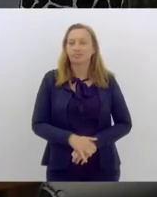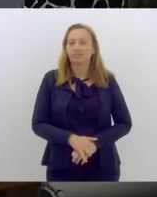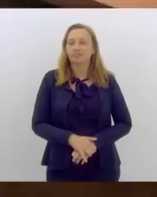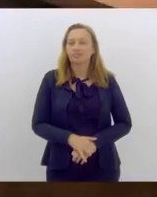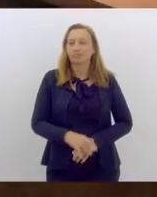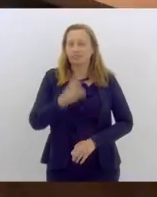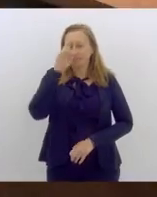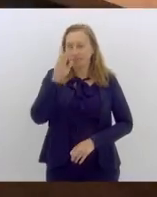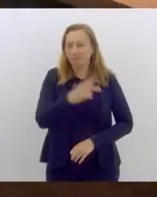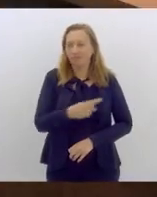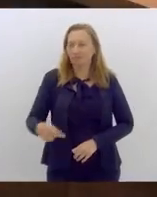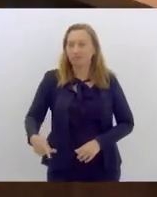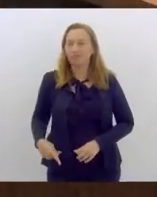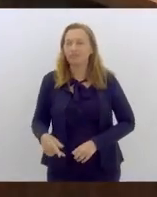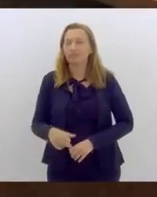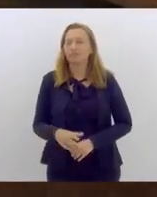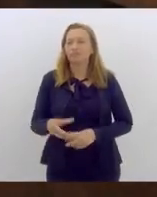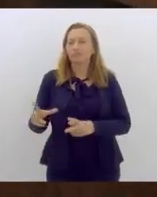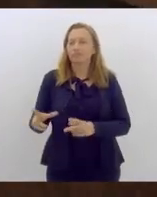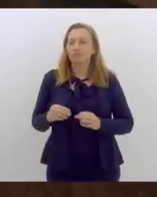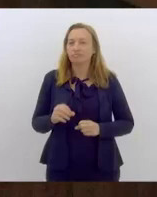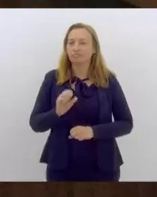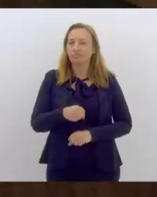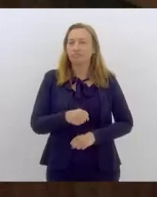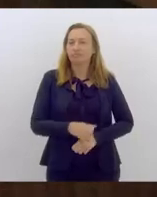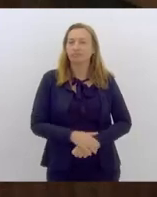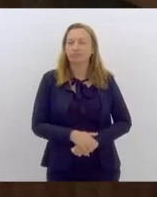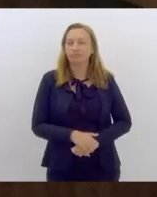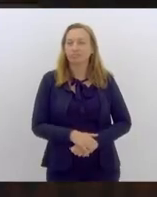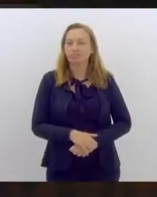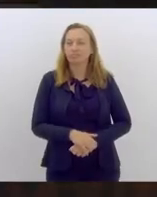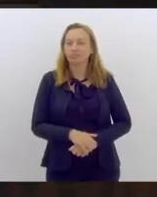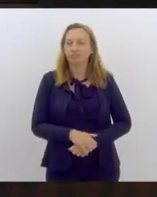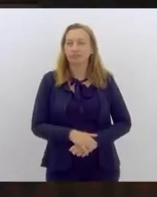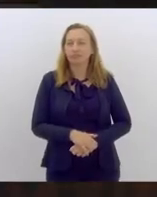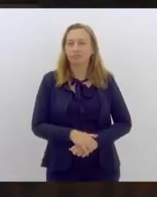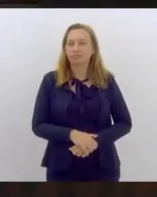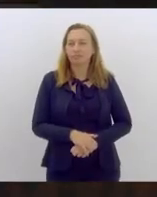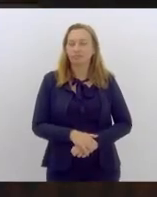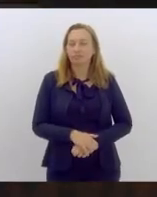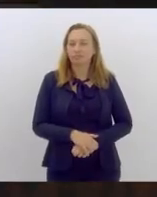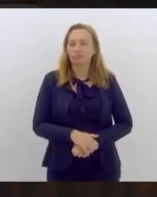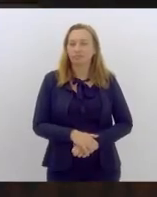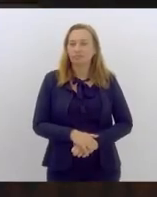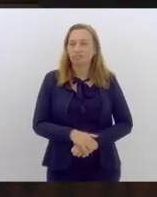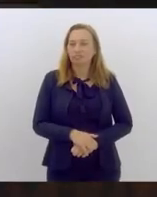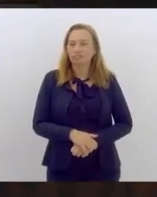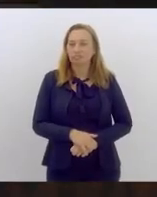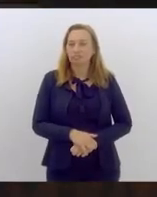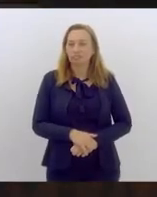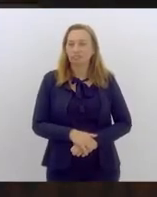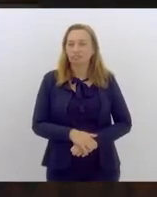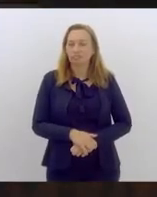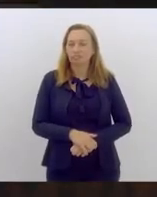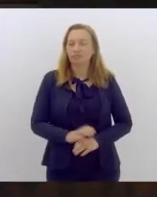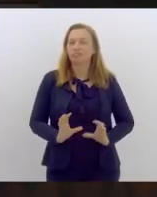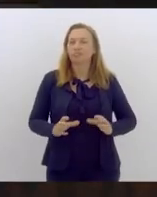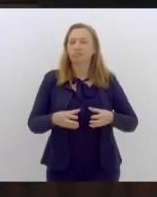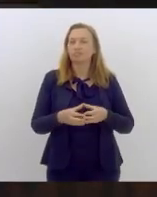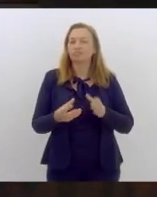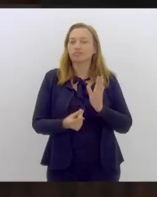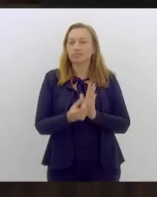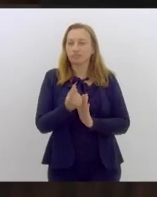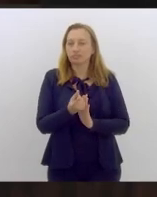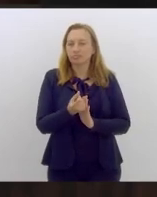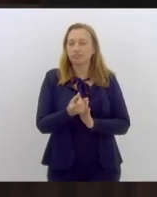Senhora presidente, no mérito, favorável. Para emitir o parecer pela Comissão de